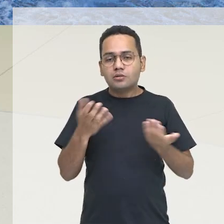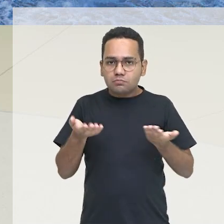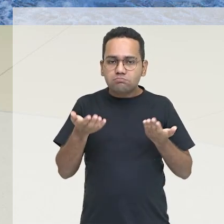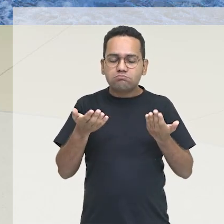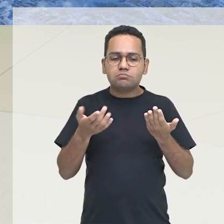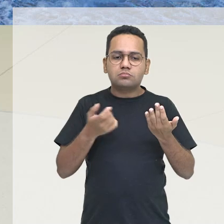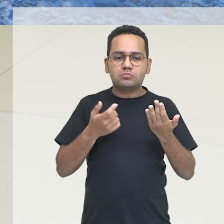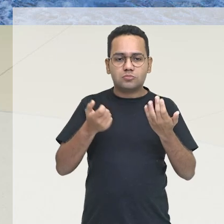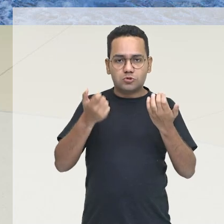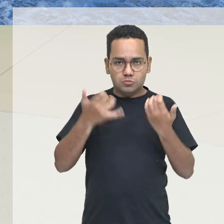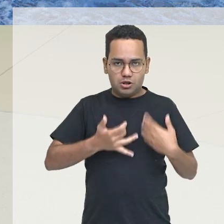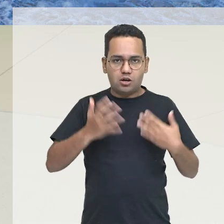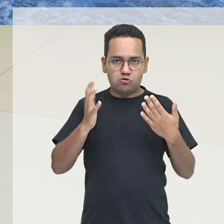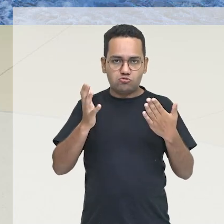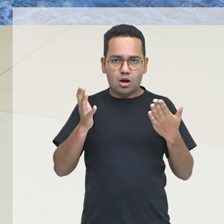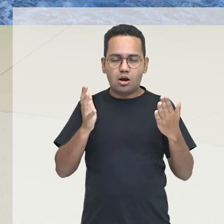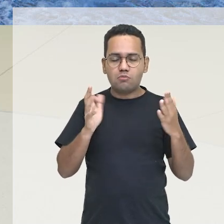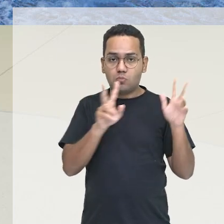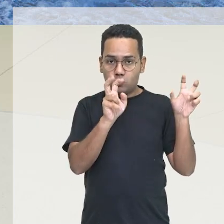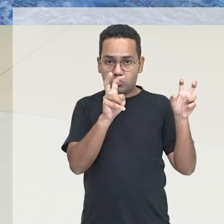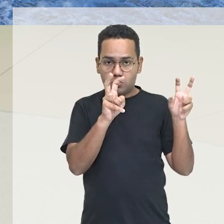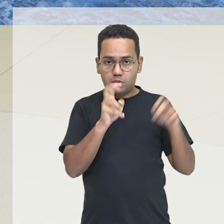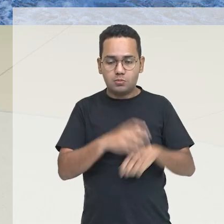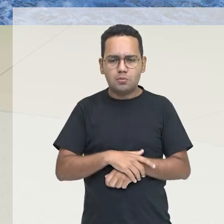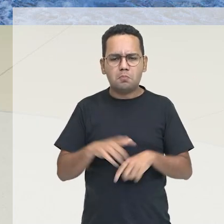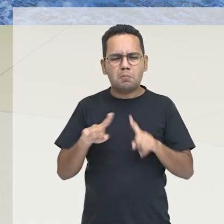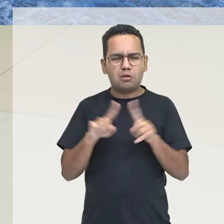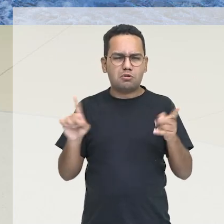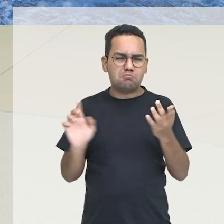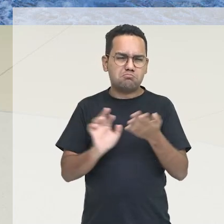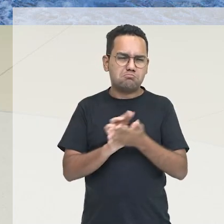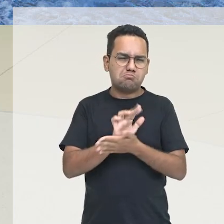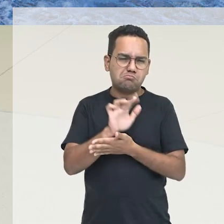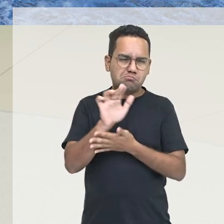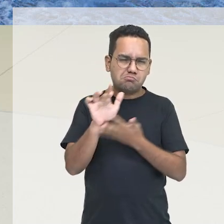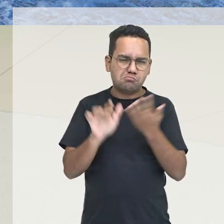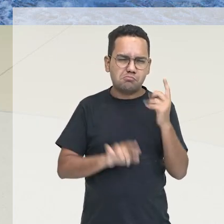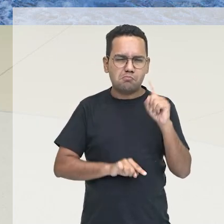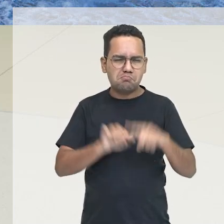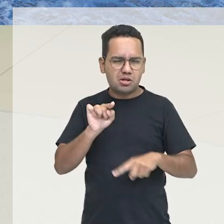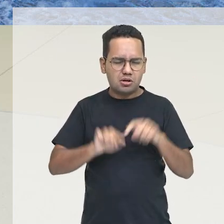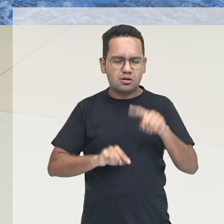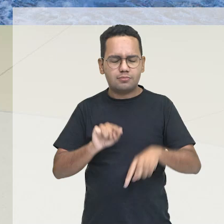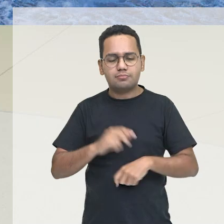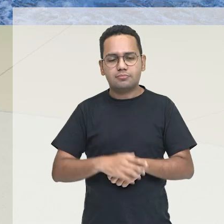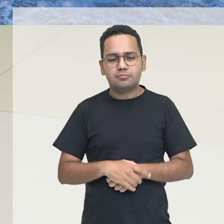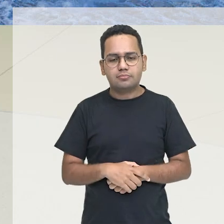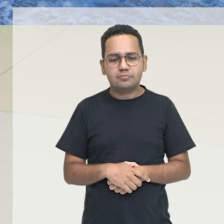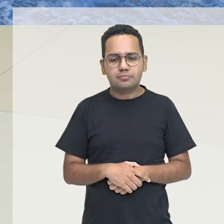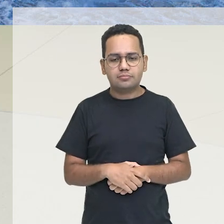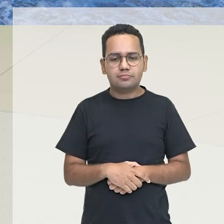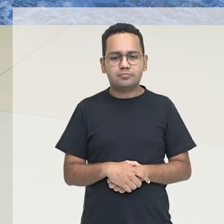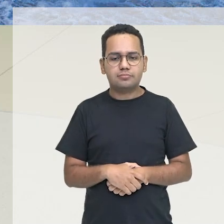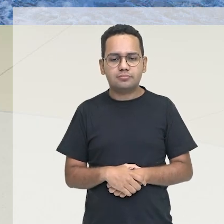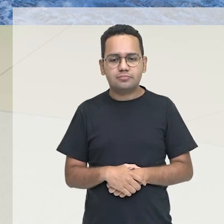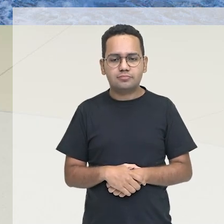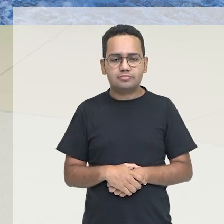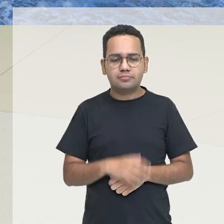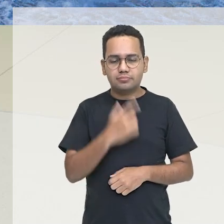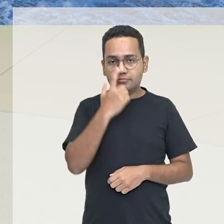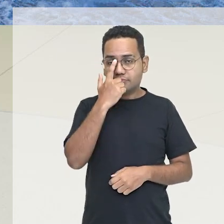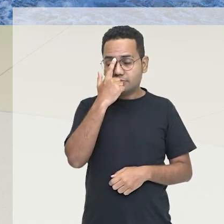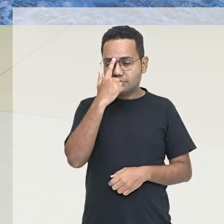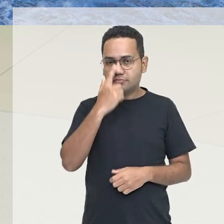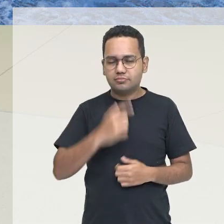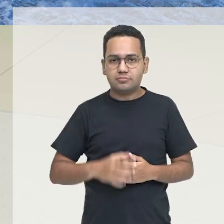nós precisamos perceber que existem vários dispositivos. E agora, quando eu falo em energia, eu